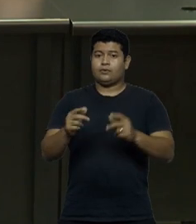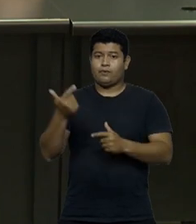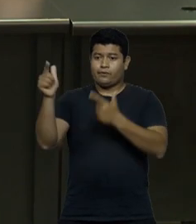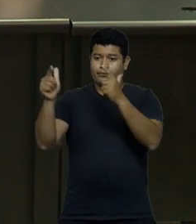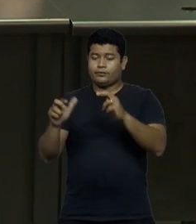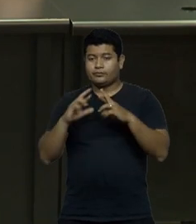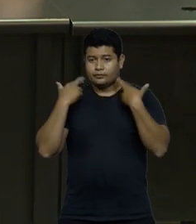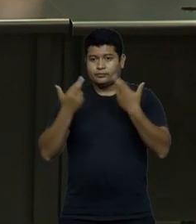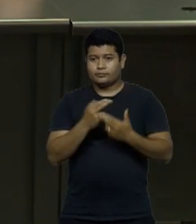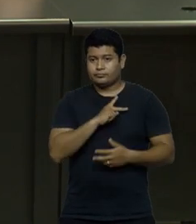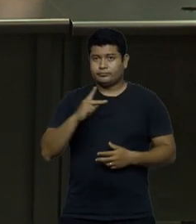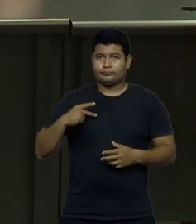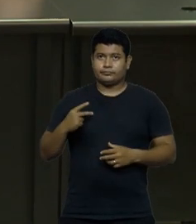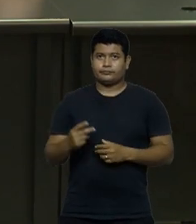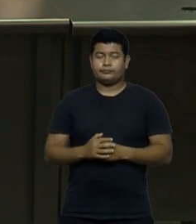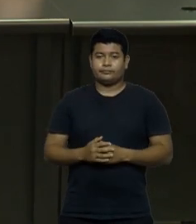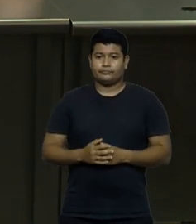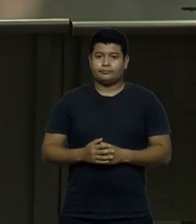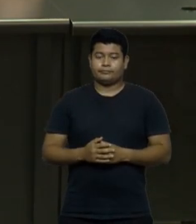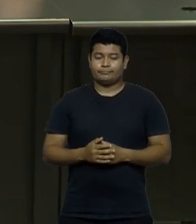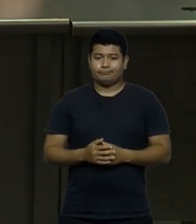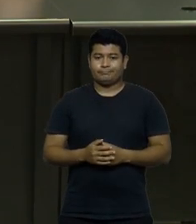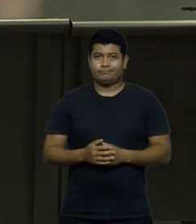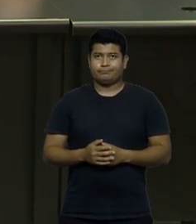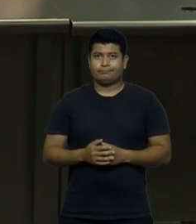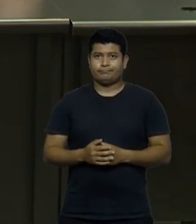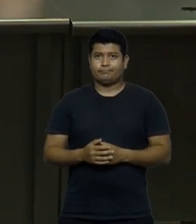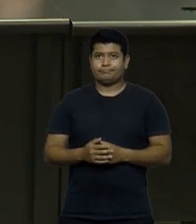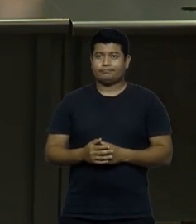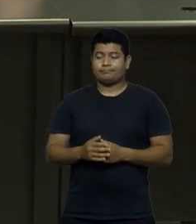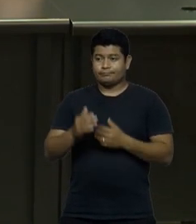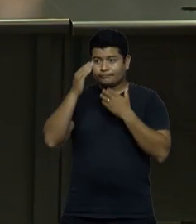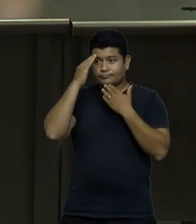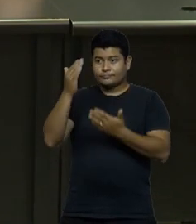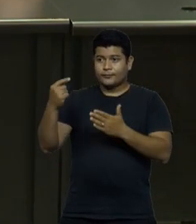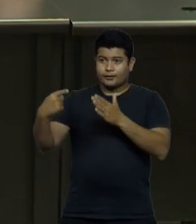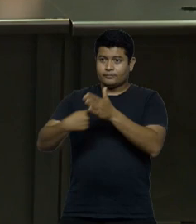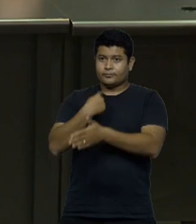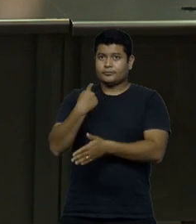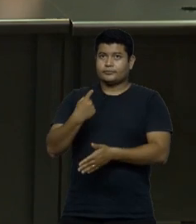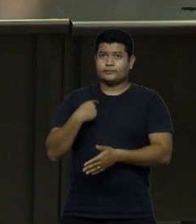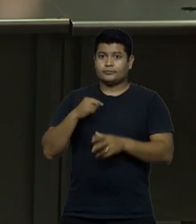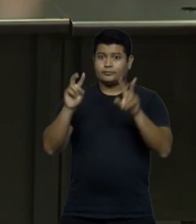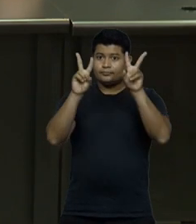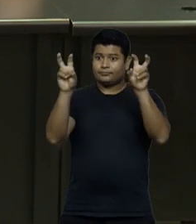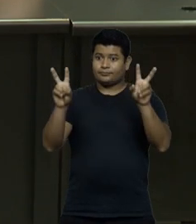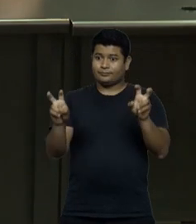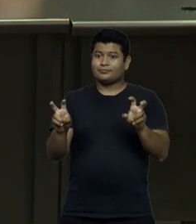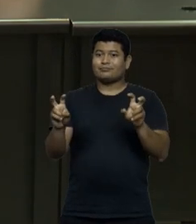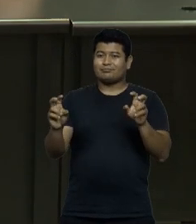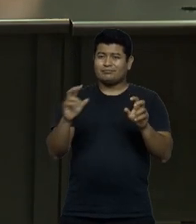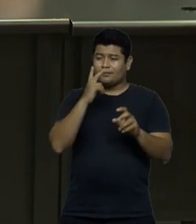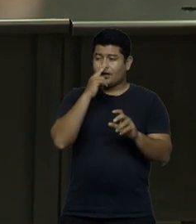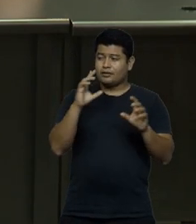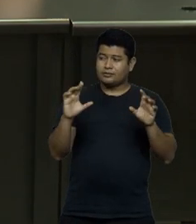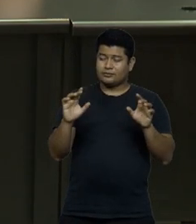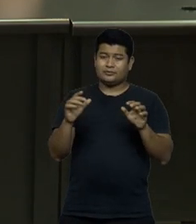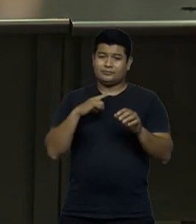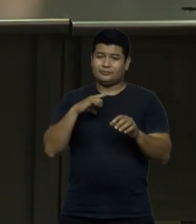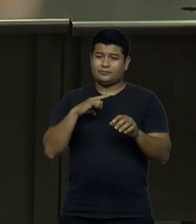tá doutor botei obrigado agradeço a pergunta por que são temas que acabam se tocando né No final das contas